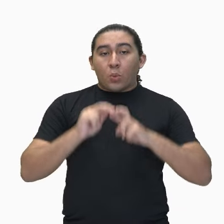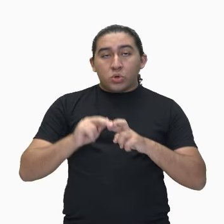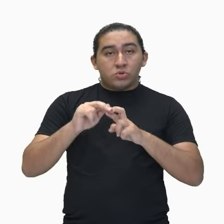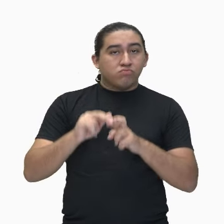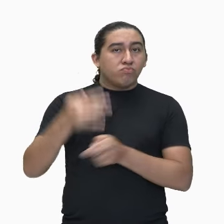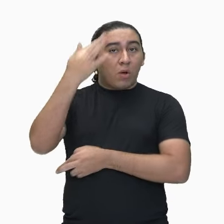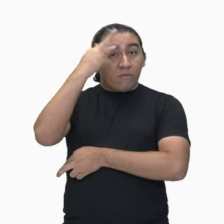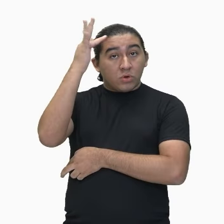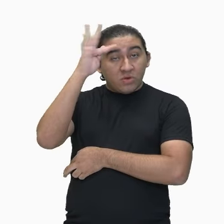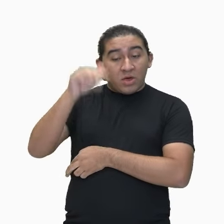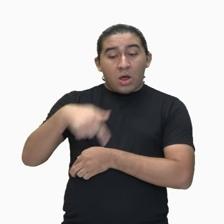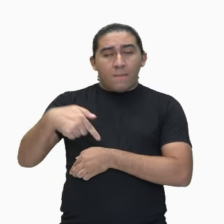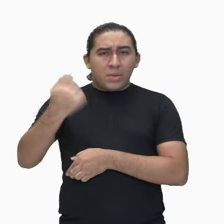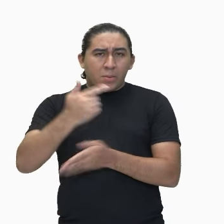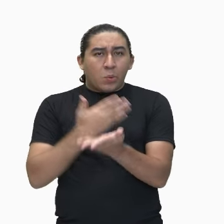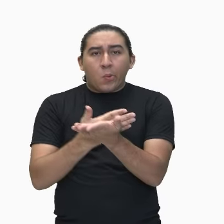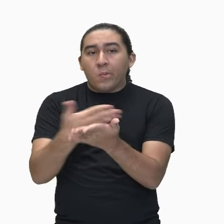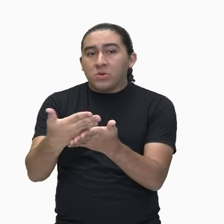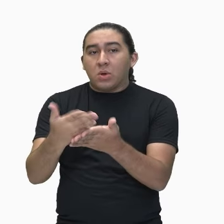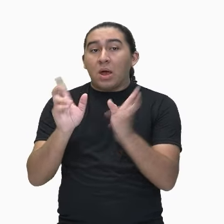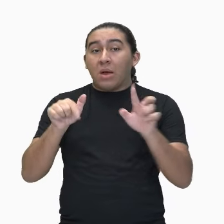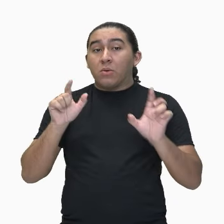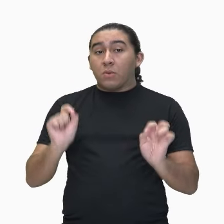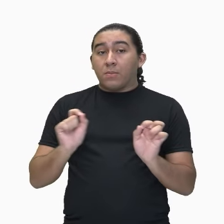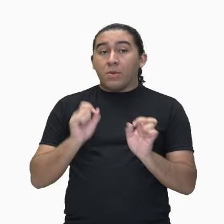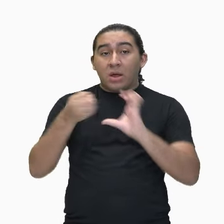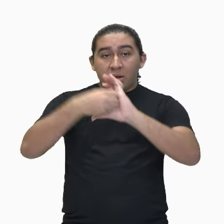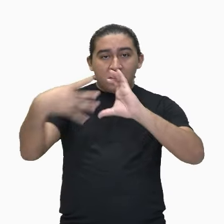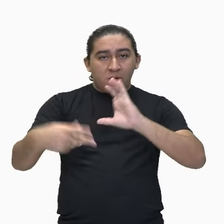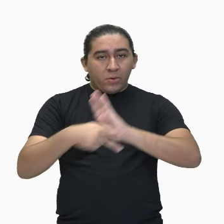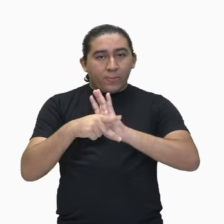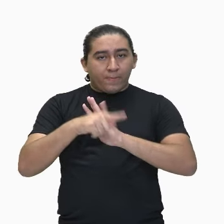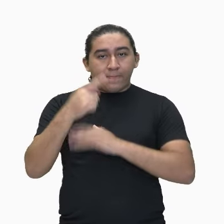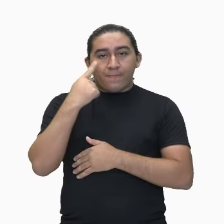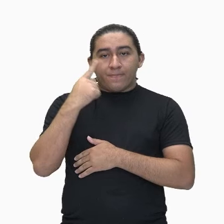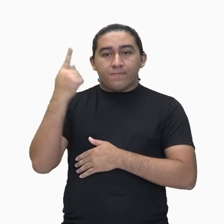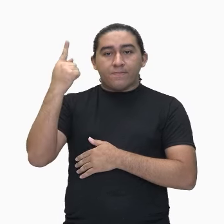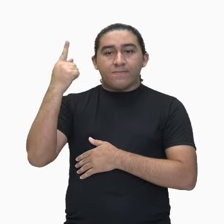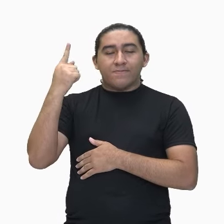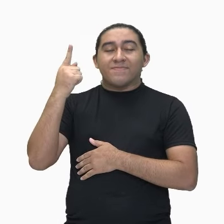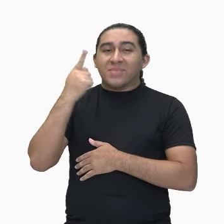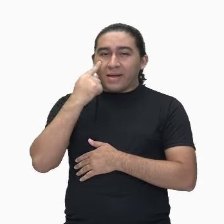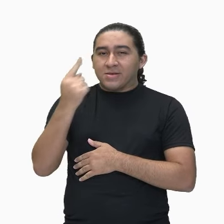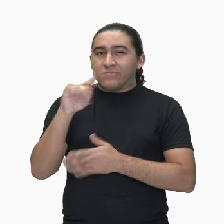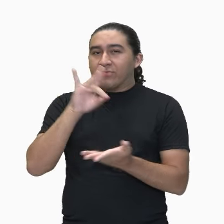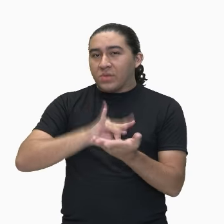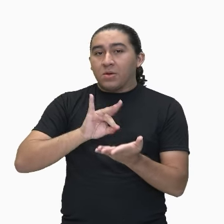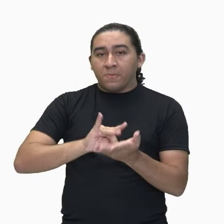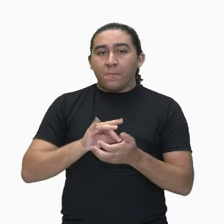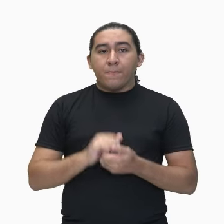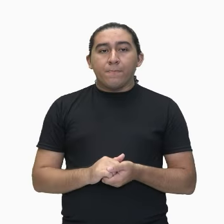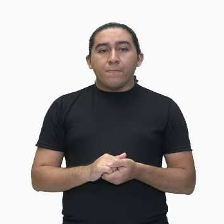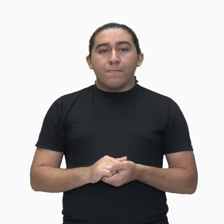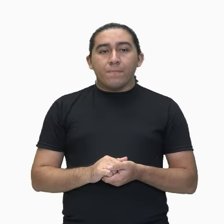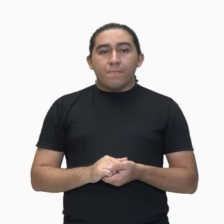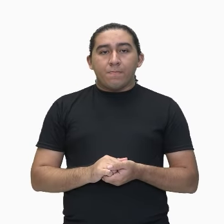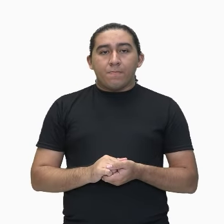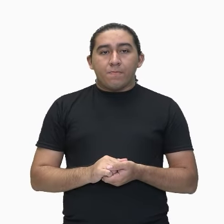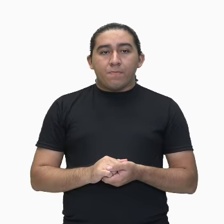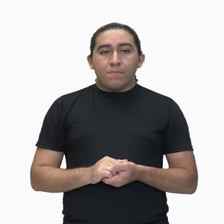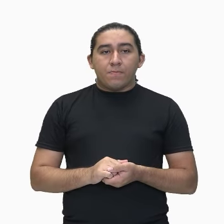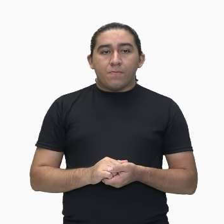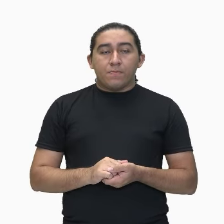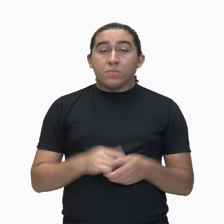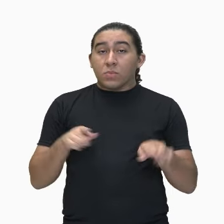filósofos, eles eram o quê? Vamos lá então ver as características dos primeiros filósofos? Isso aqui é bem legal, tá? E é